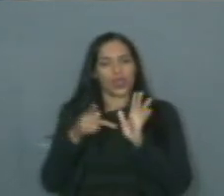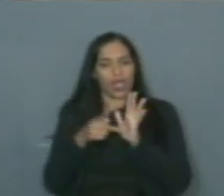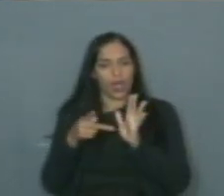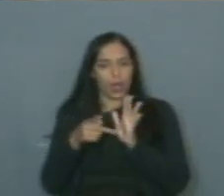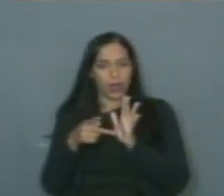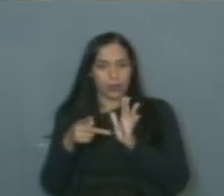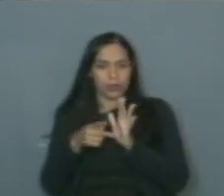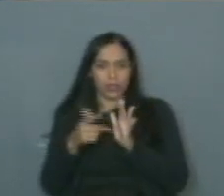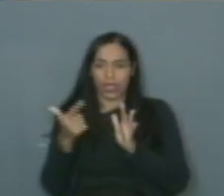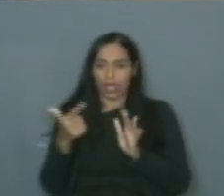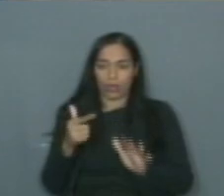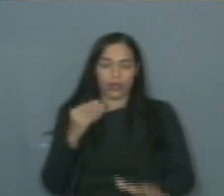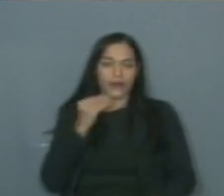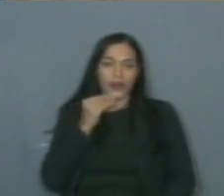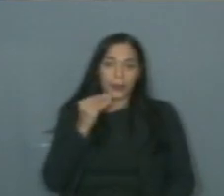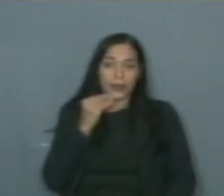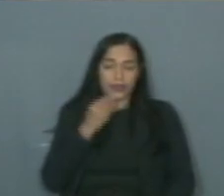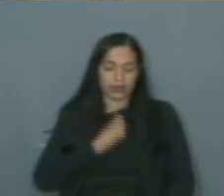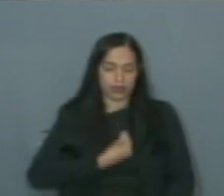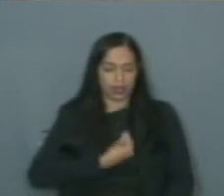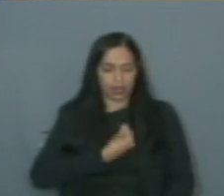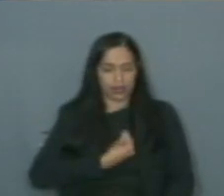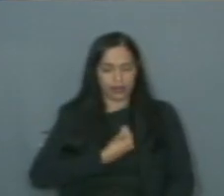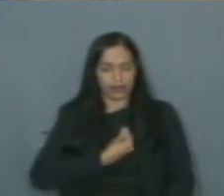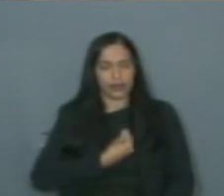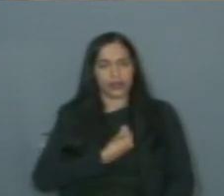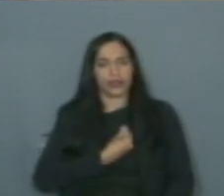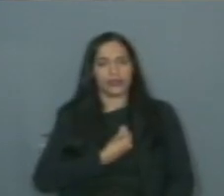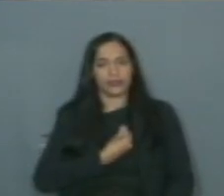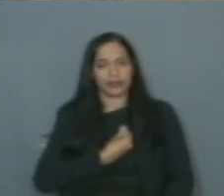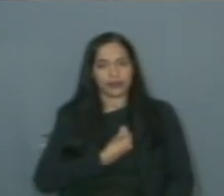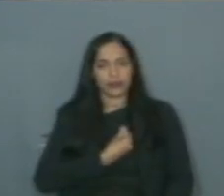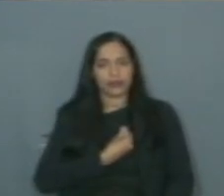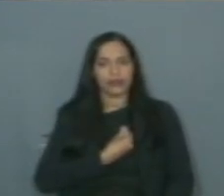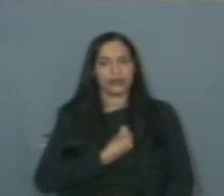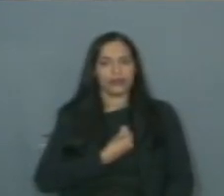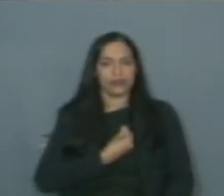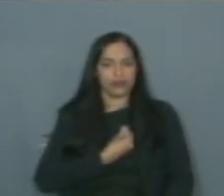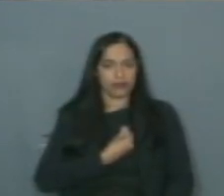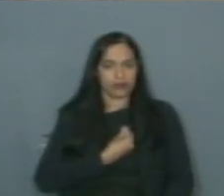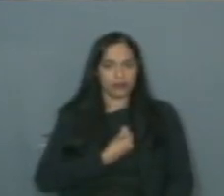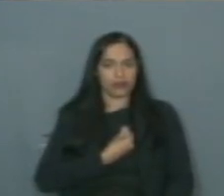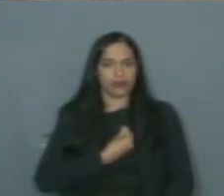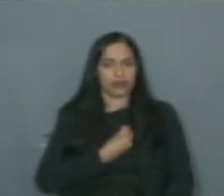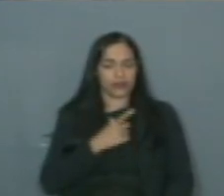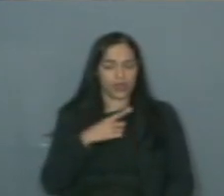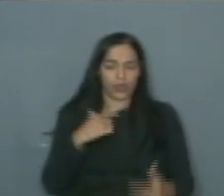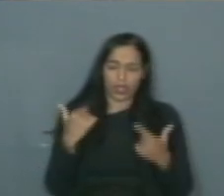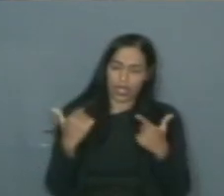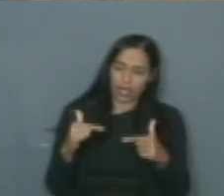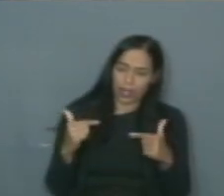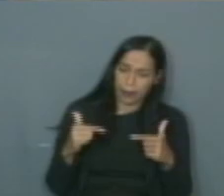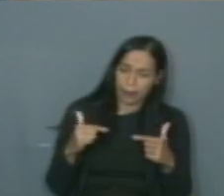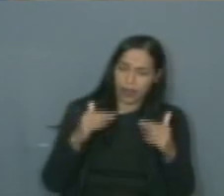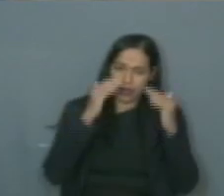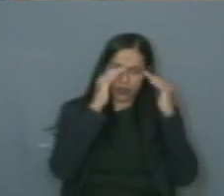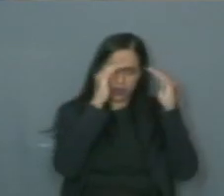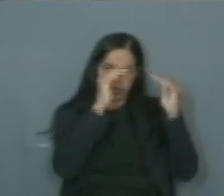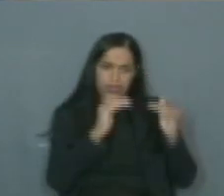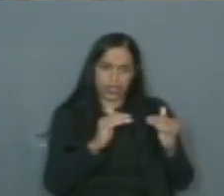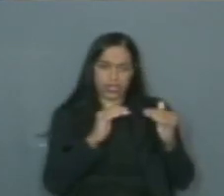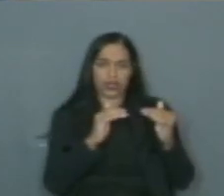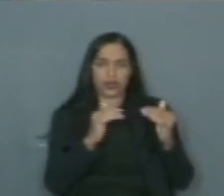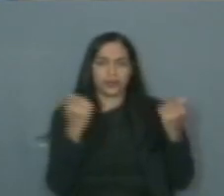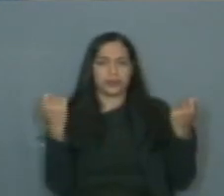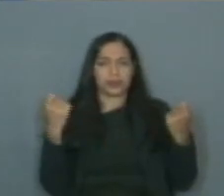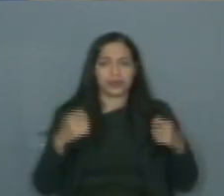não teve a oportunidade na vida, Jô, de ser alguém na vida, de ter um emprego digno, e teve que